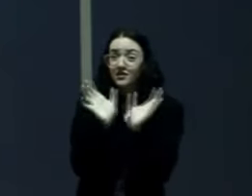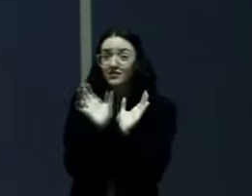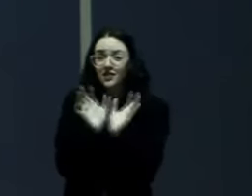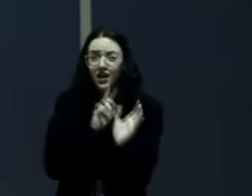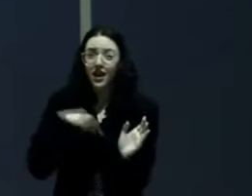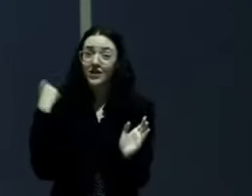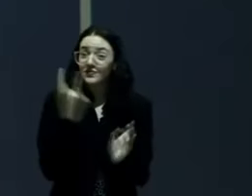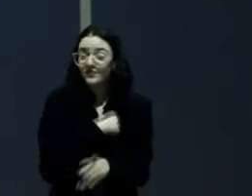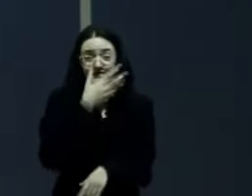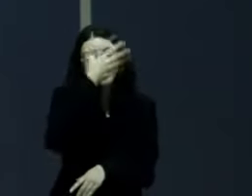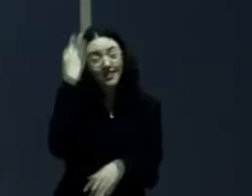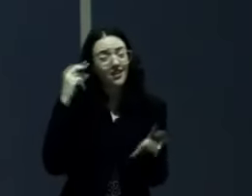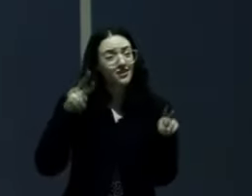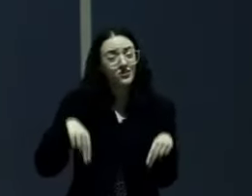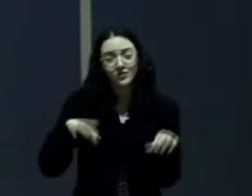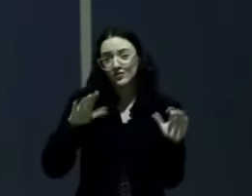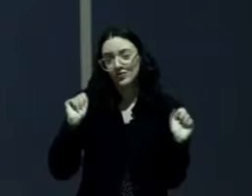Só que a ceia,